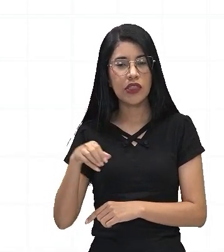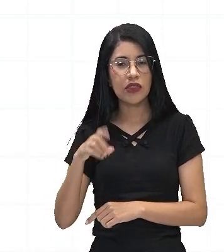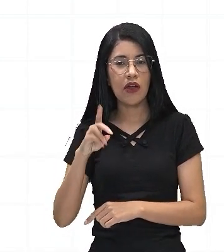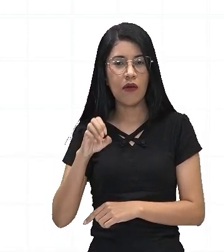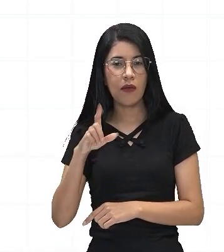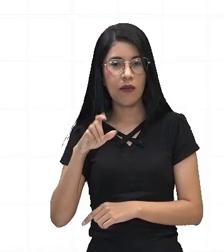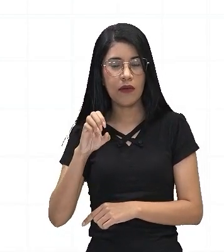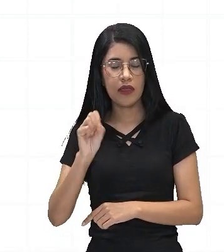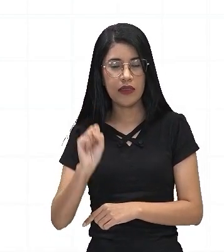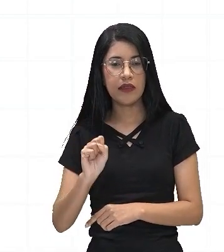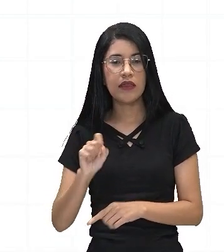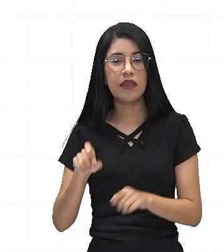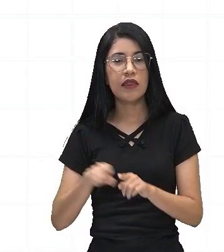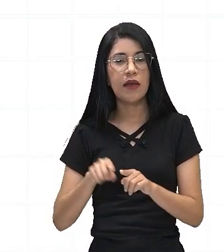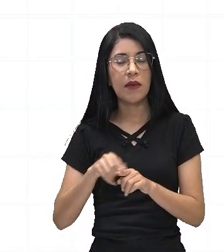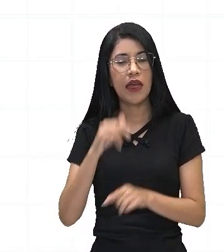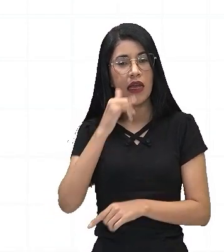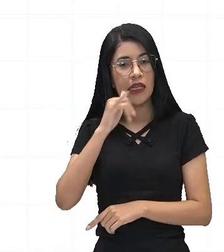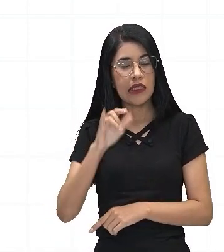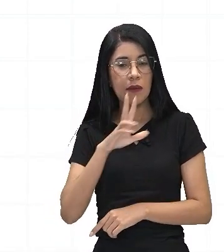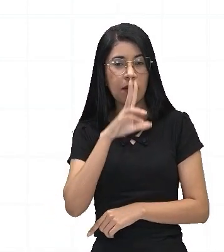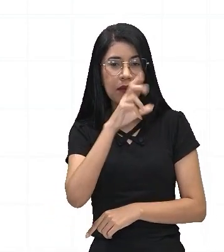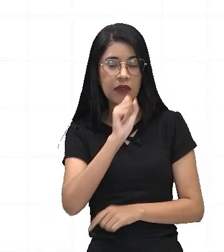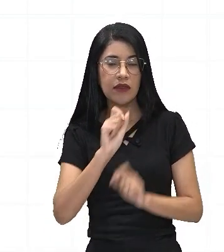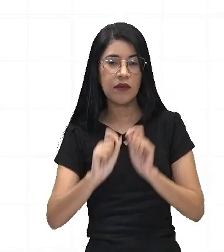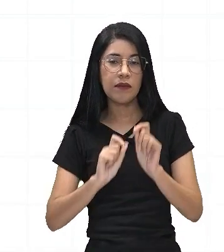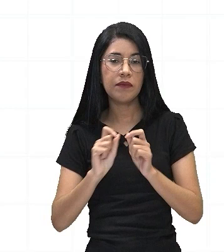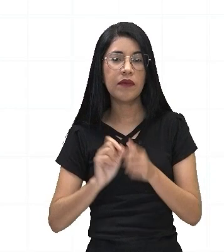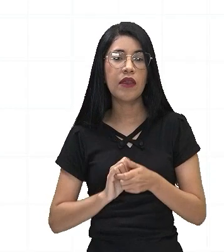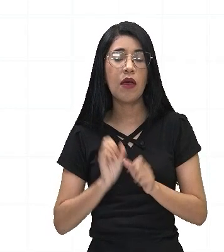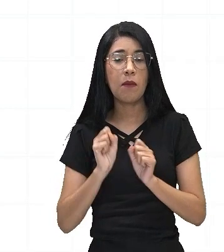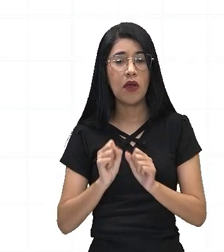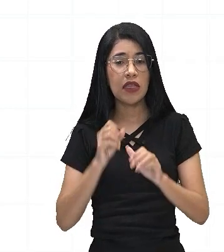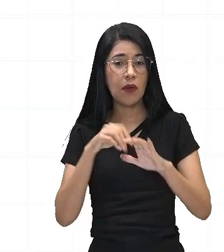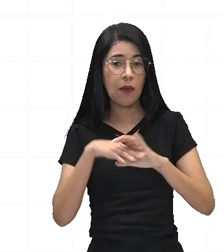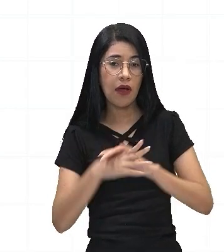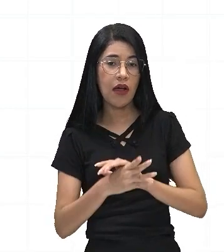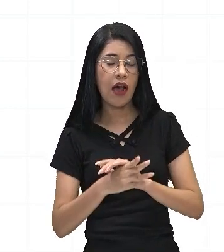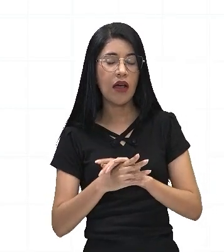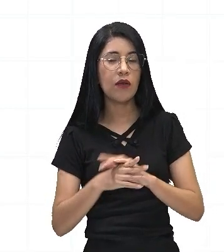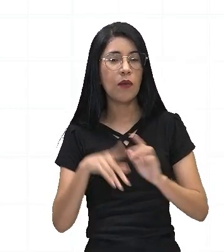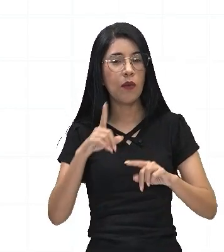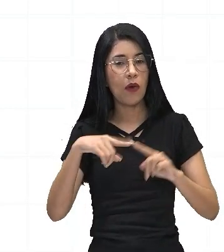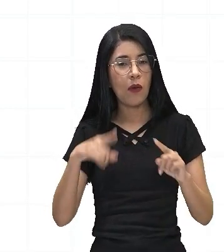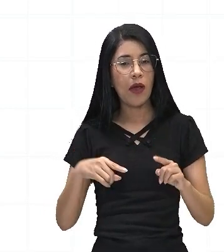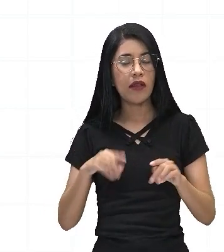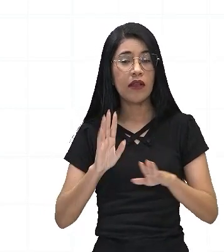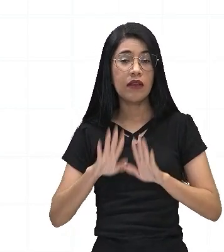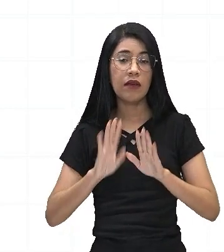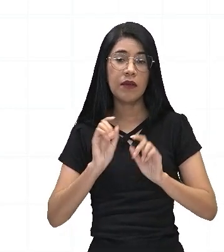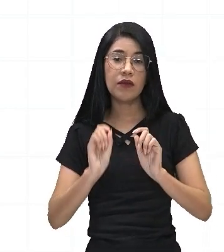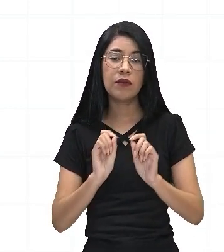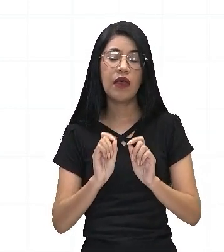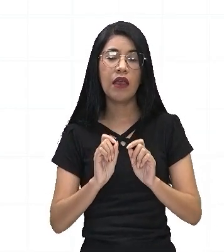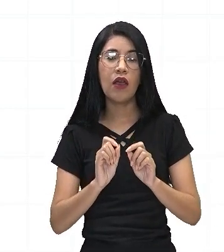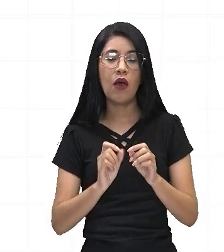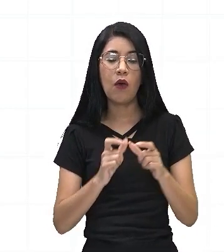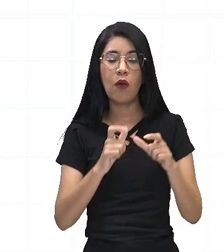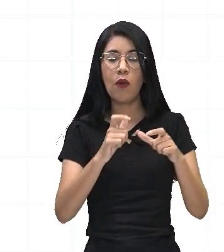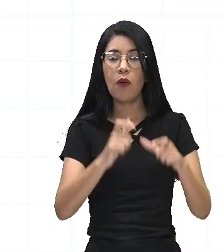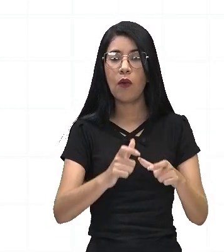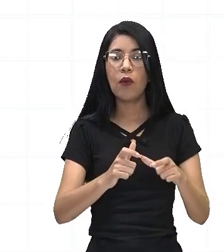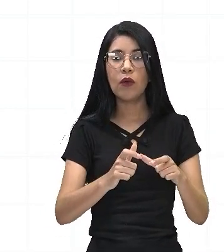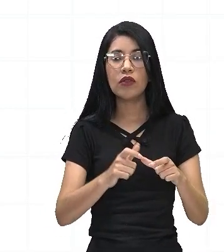potencial é uma forma de energia que pode ser armazenada por um corpo e que depende da posição desse